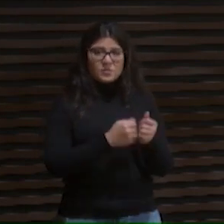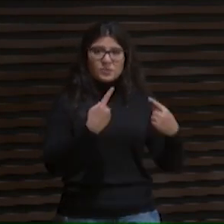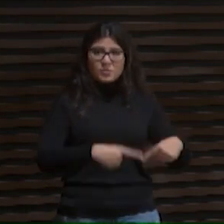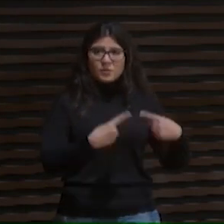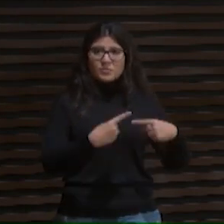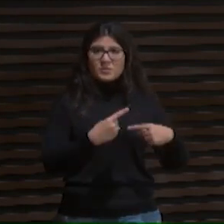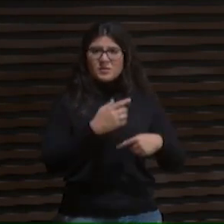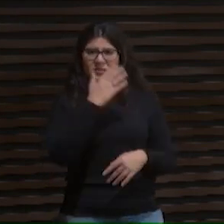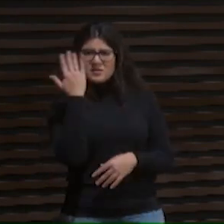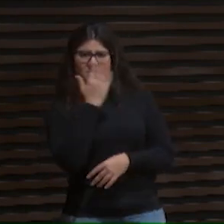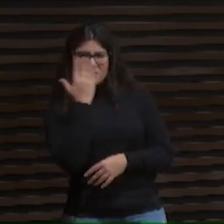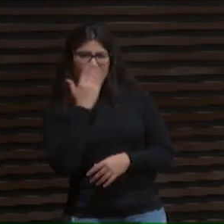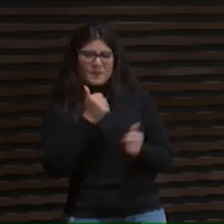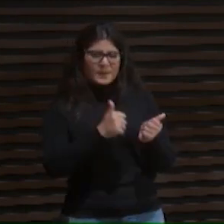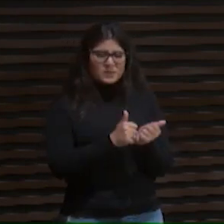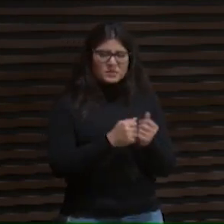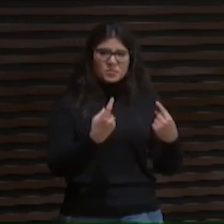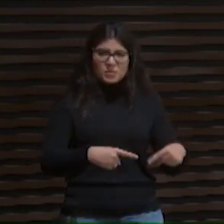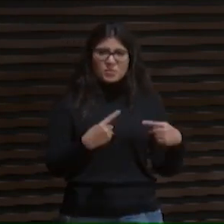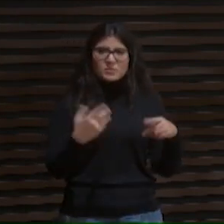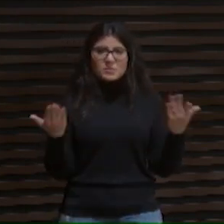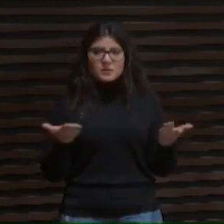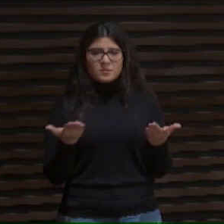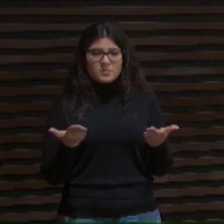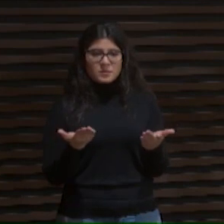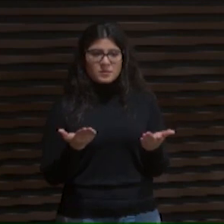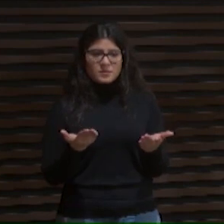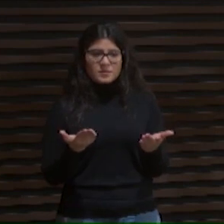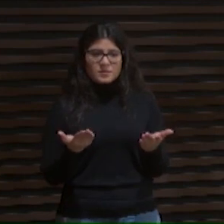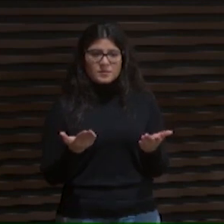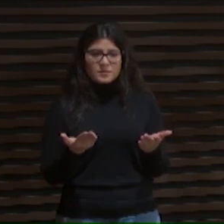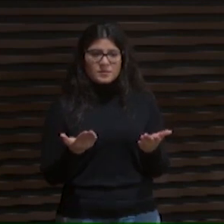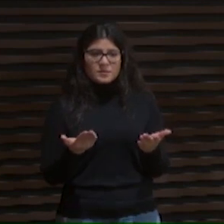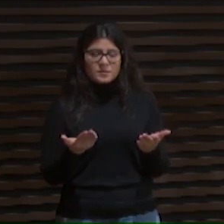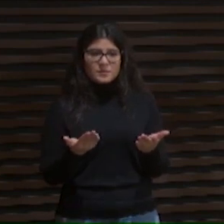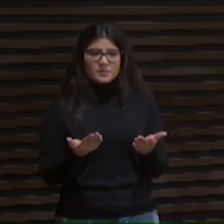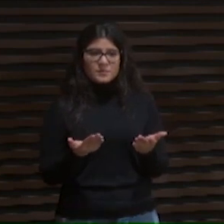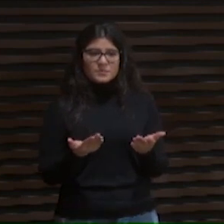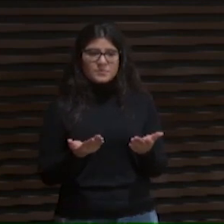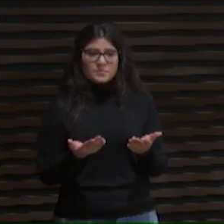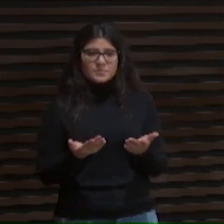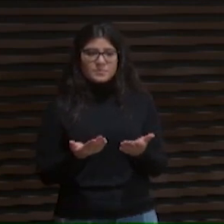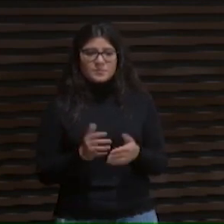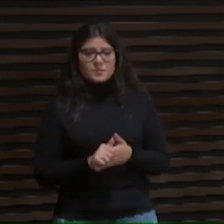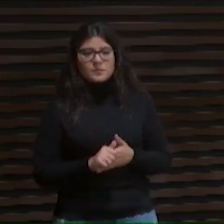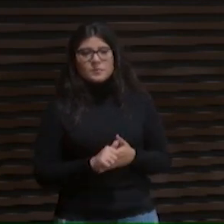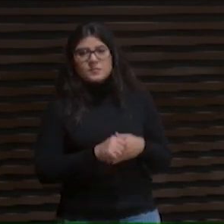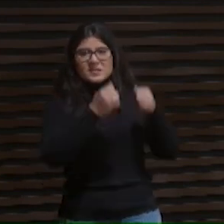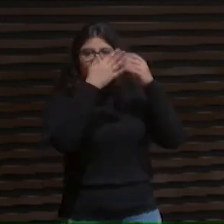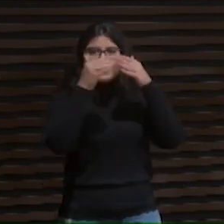e perseguidor a aquele que são abertos os